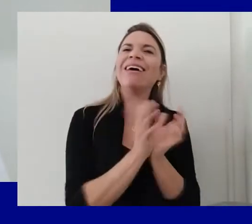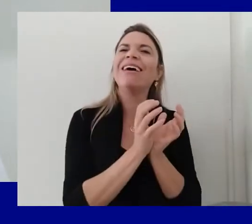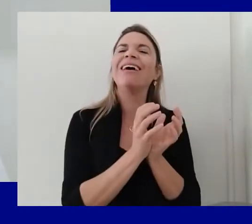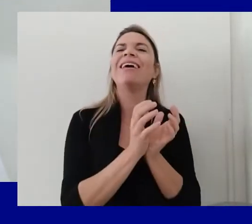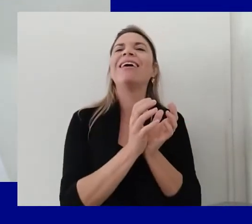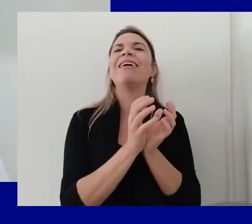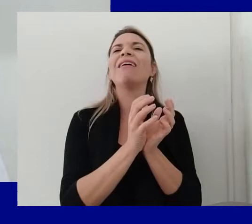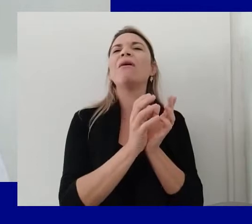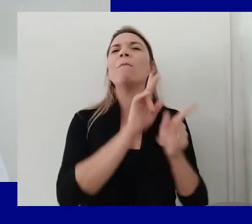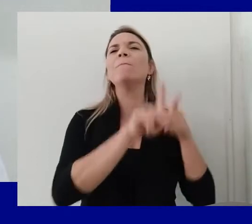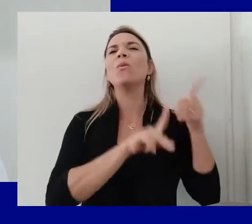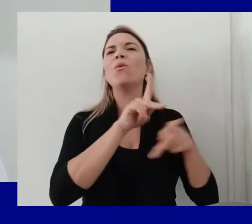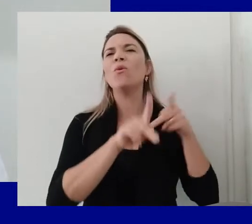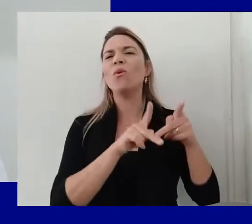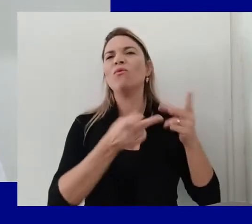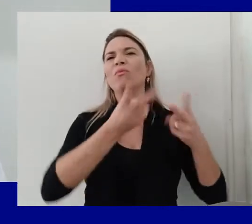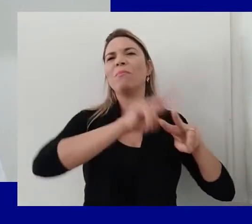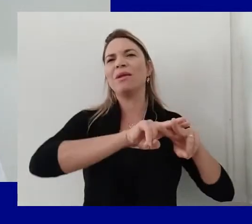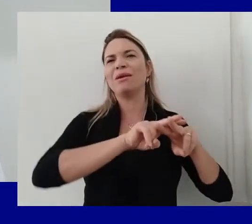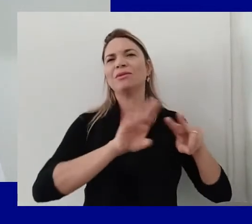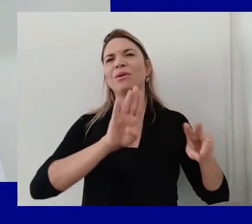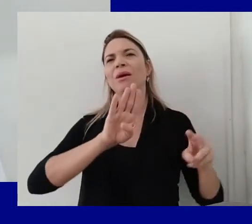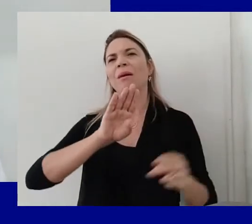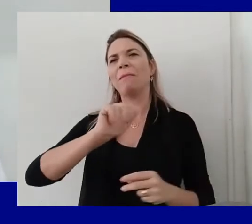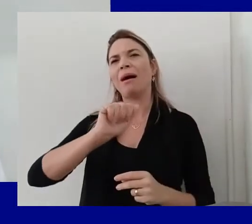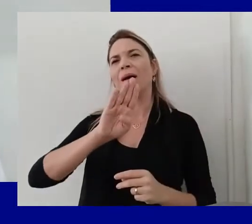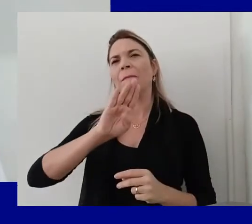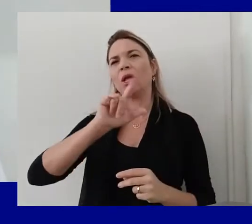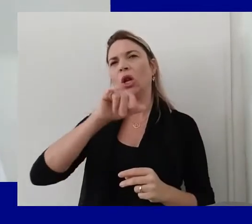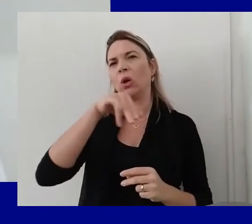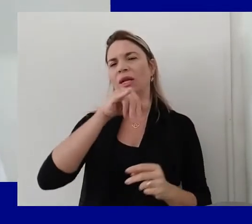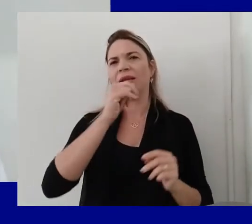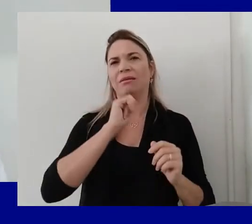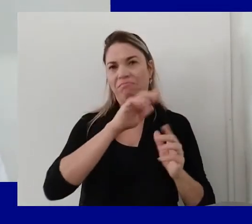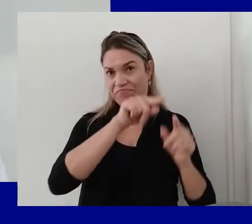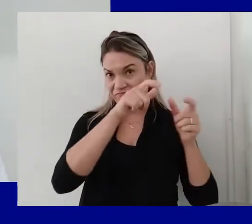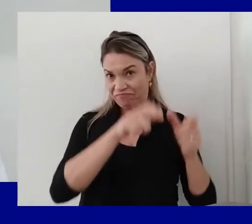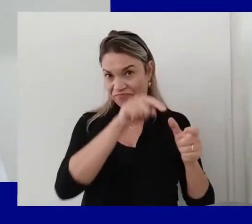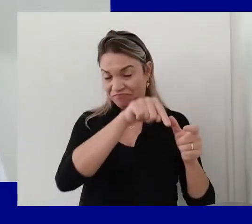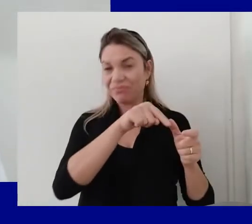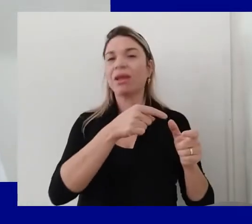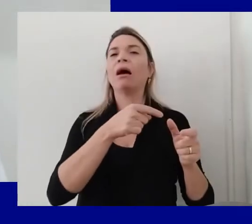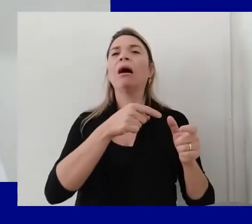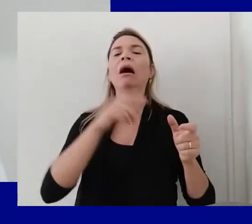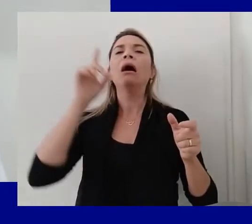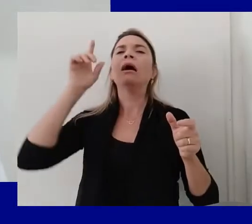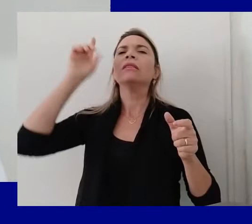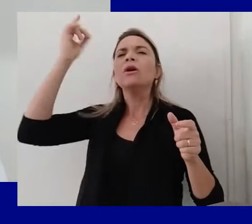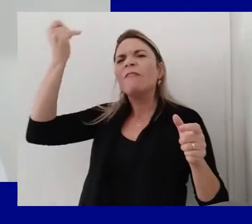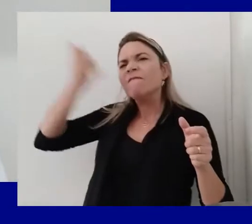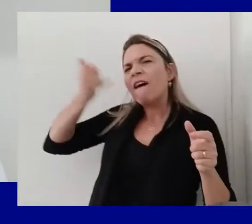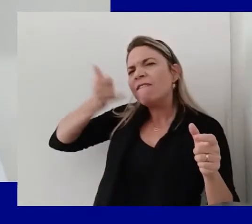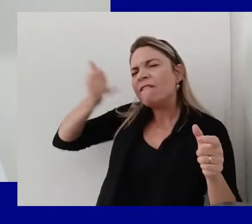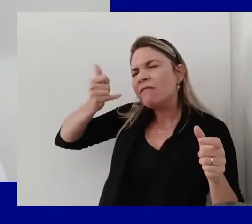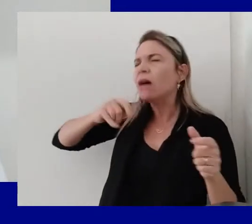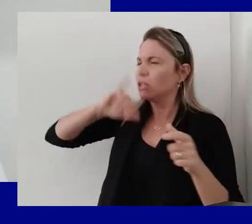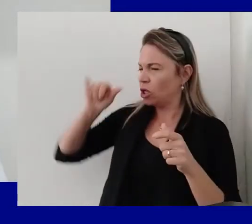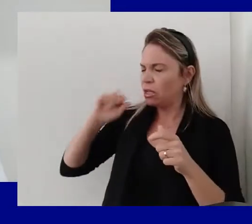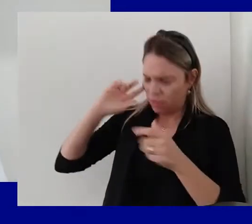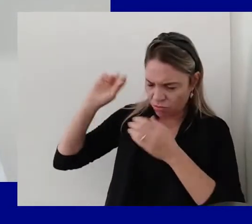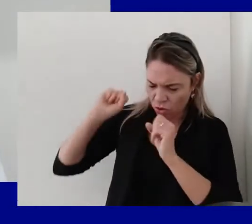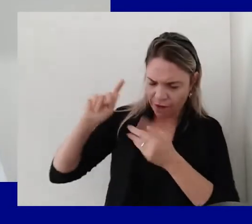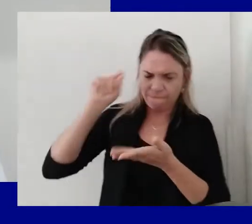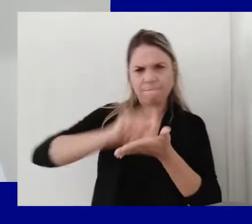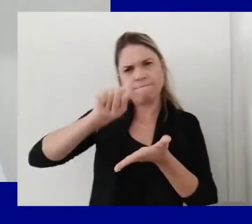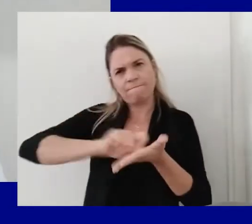verdadeira esperança de retorno após o cativeiro. E aqui Deus leva o profeta